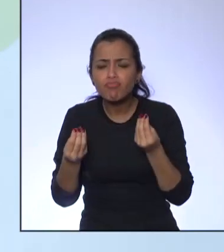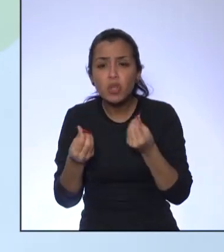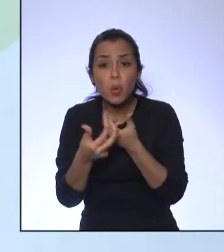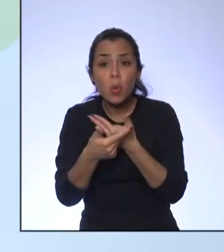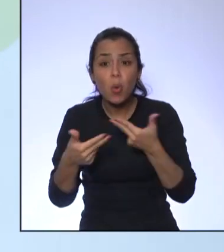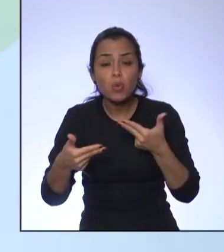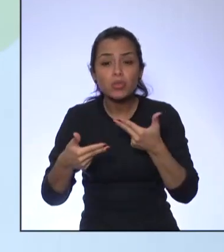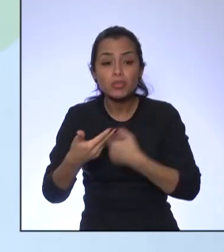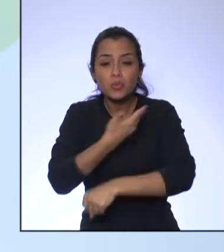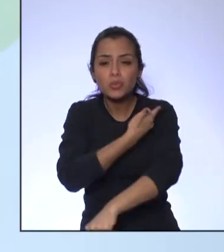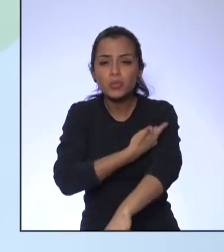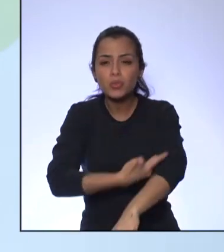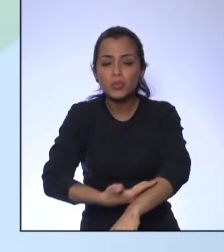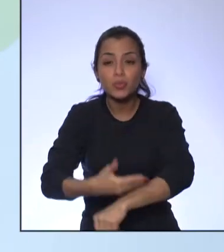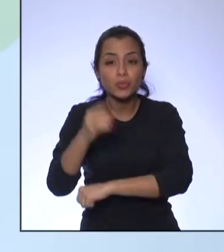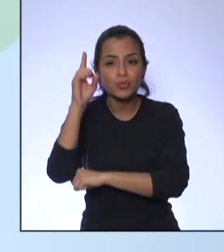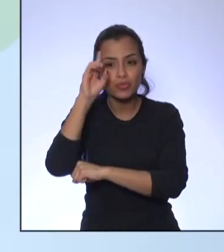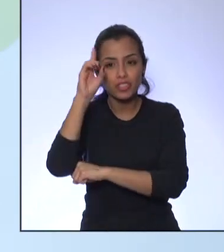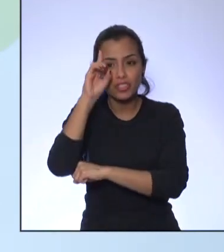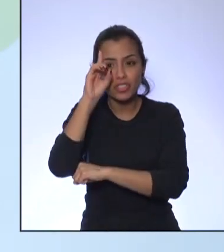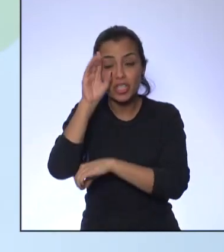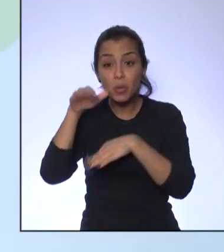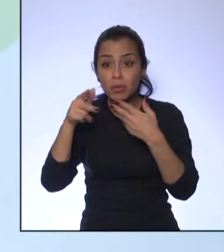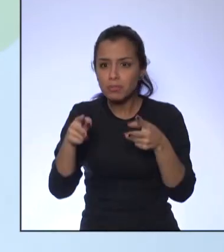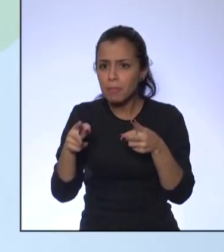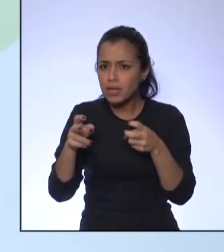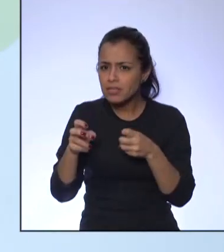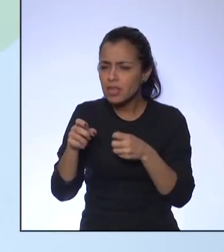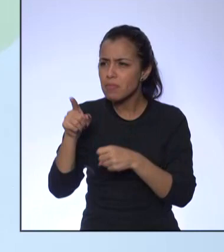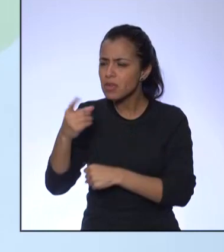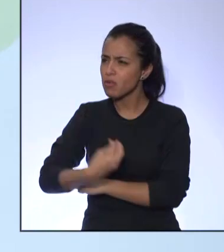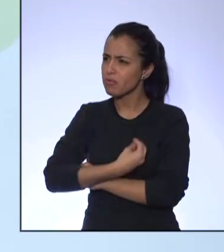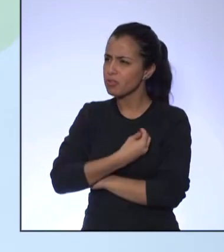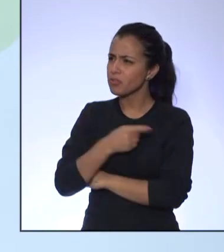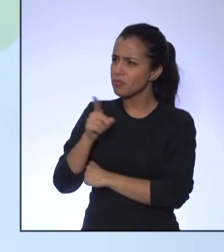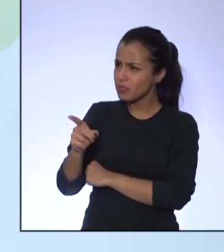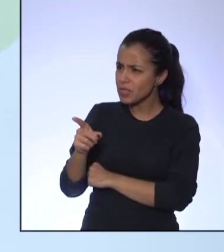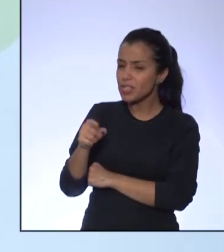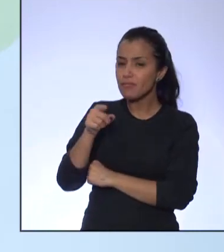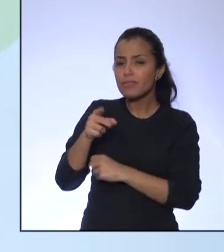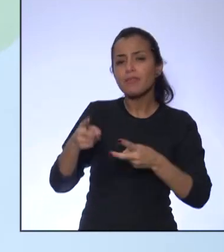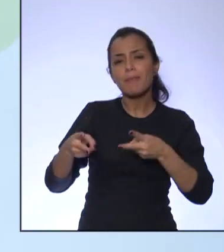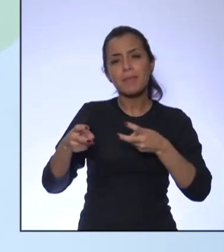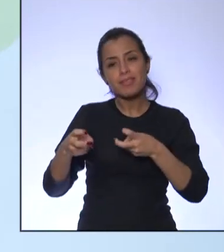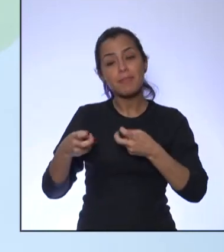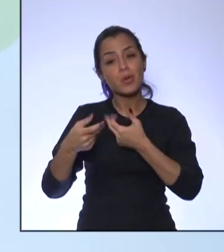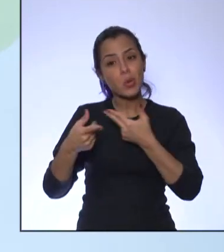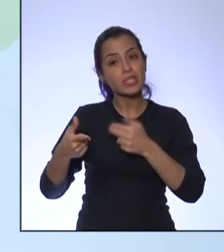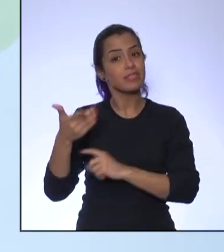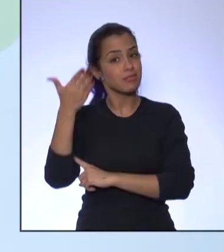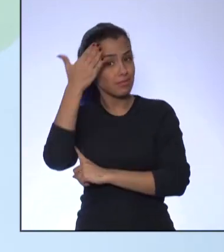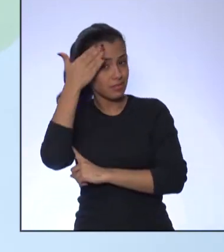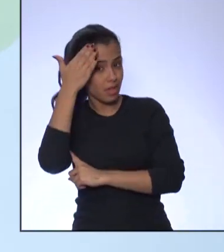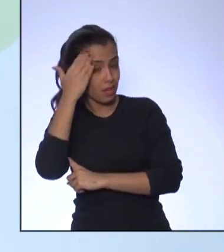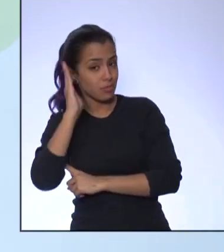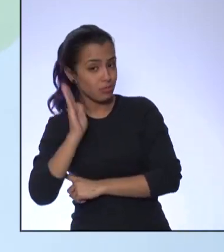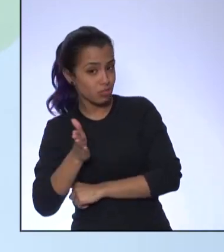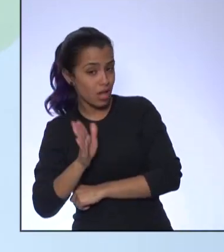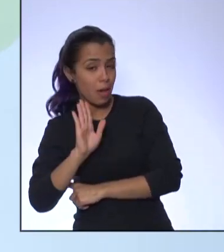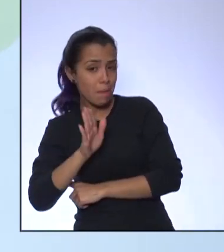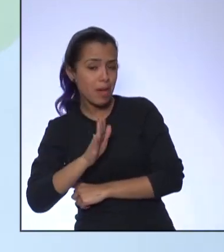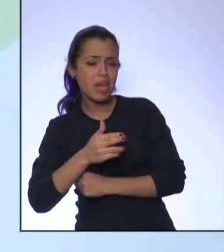o que vocês já vivenciaram daquilo, e aí, nesse momento, vão surgindo tanto o que vocês já sabem, quanto, de repente, alguns